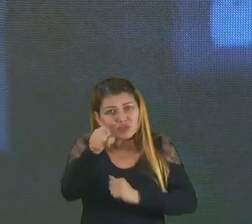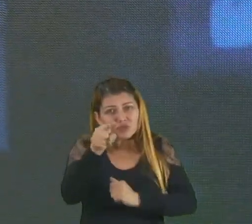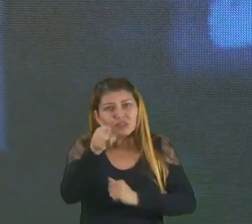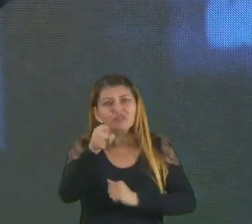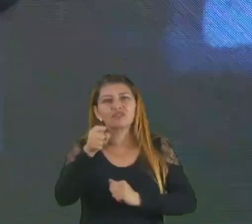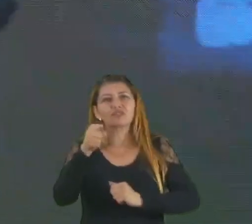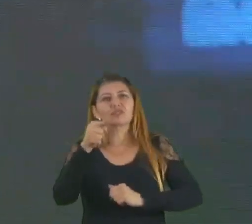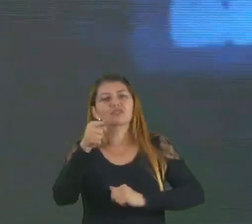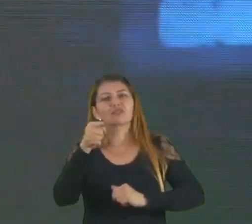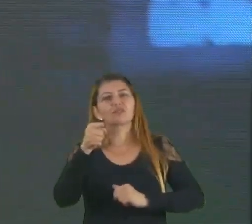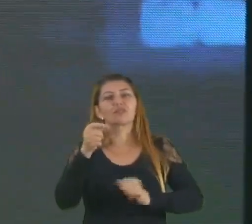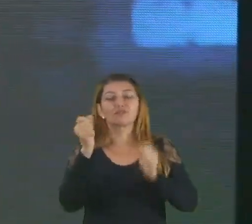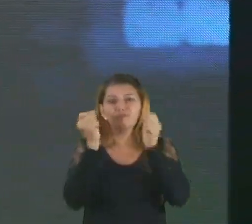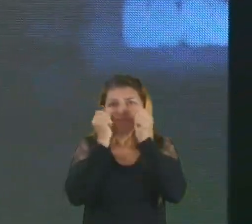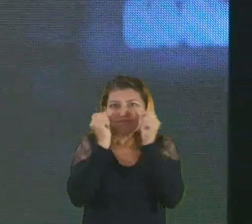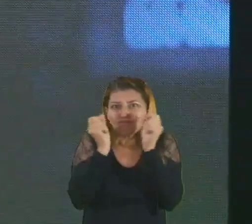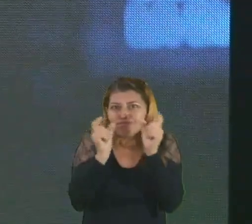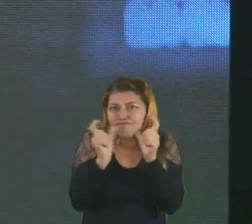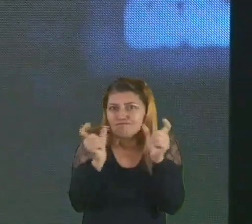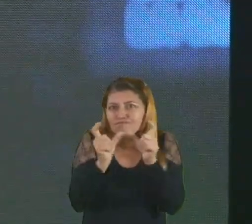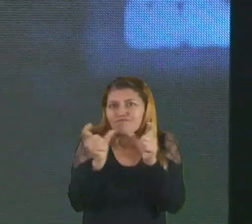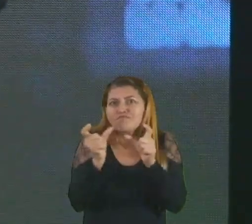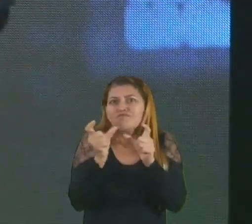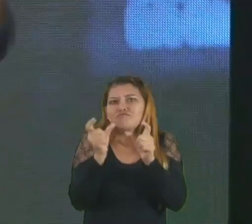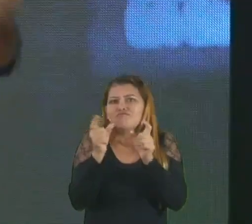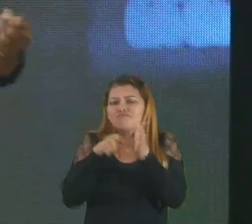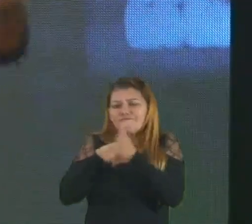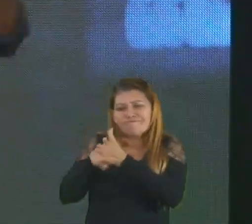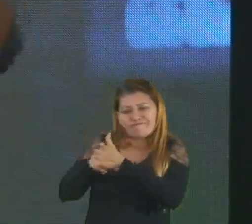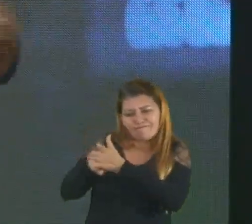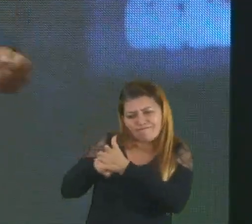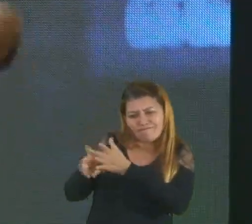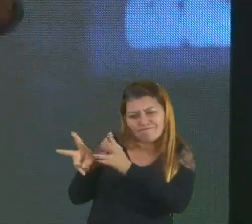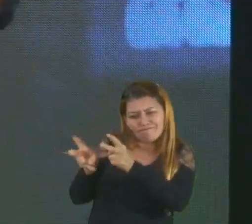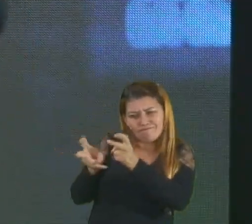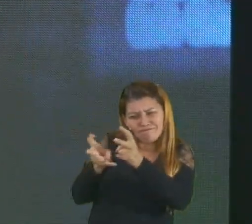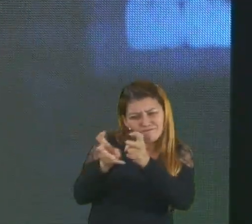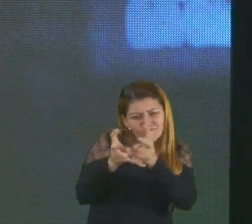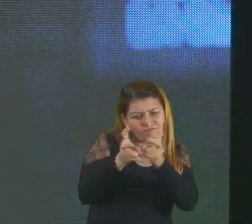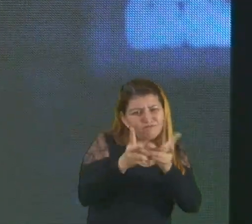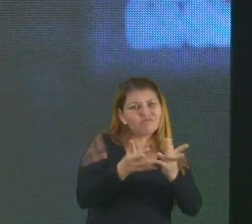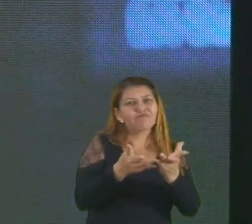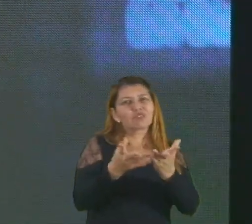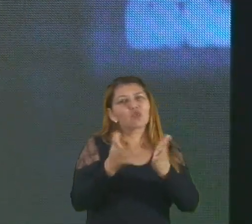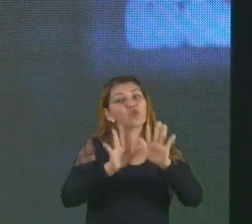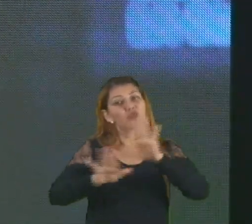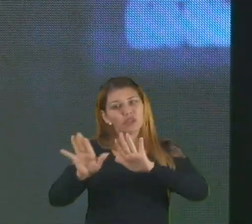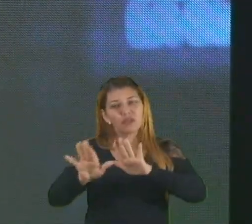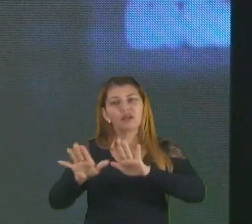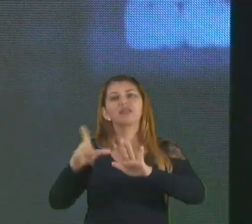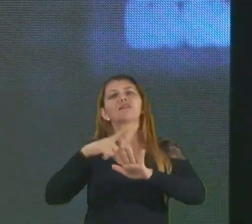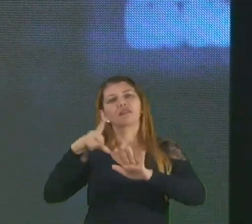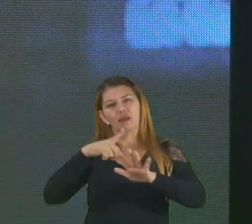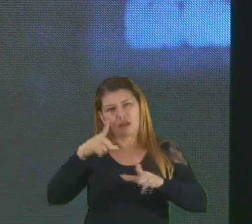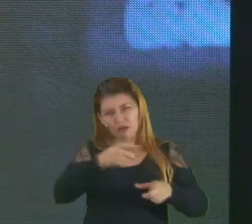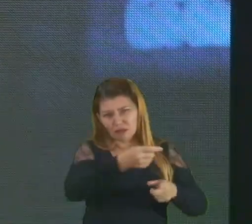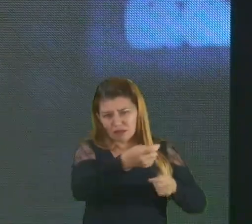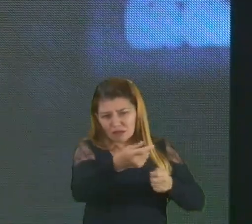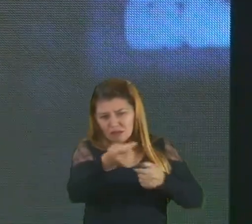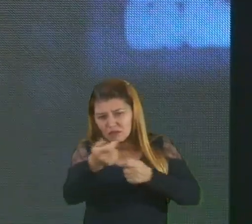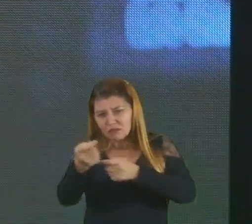você: tenha prudência, porque nos últimos dias muitos aparecerão enganando